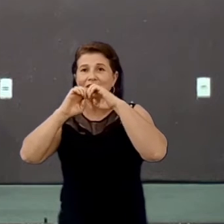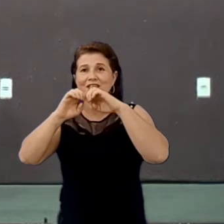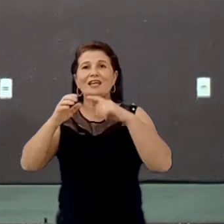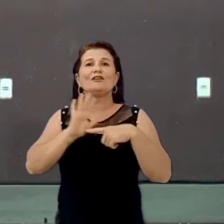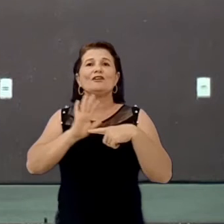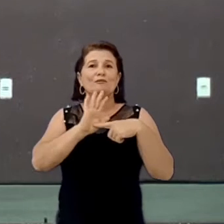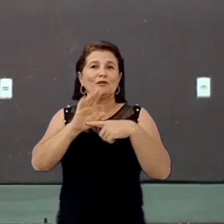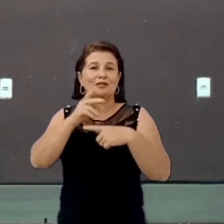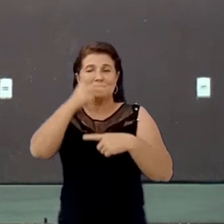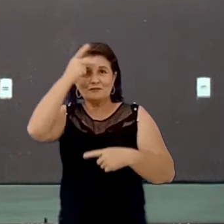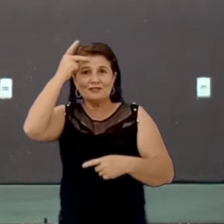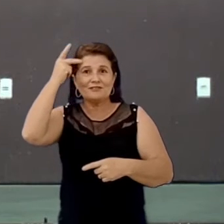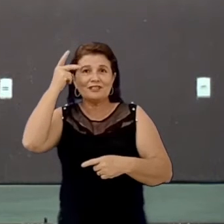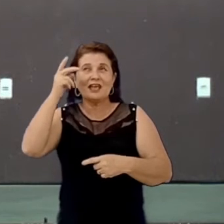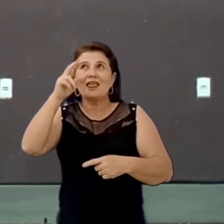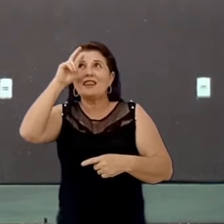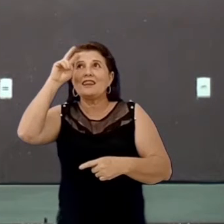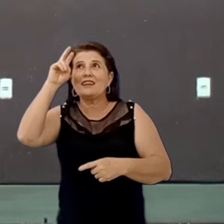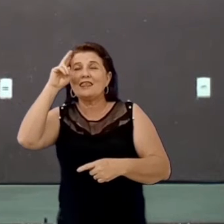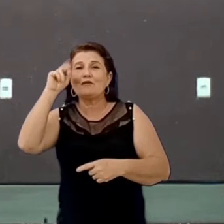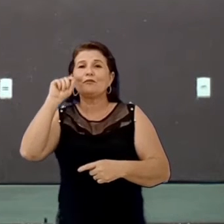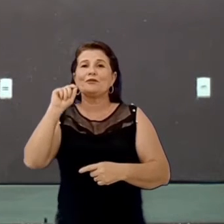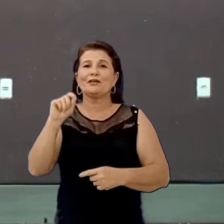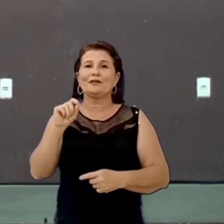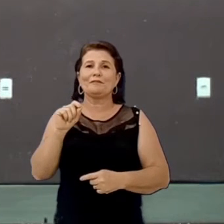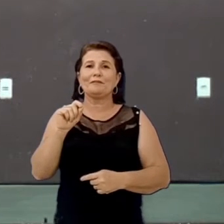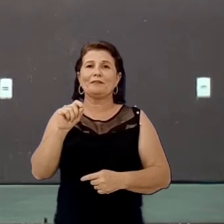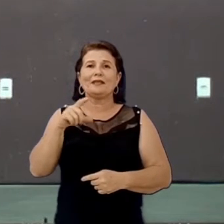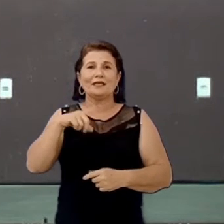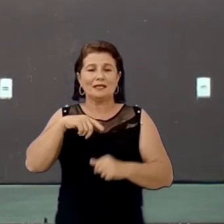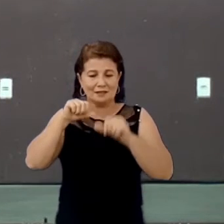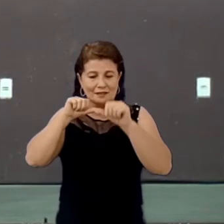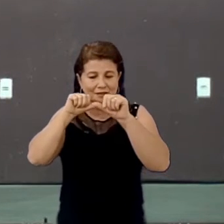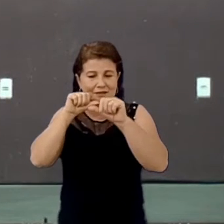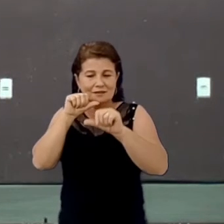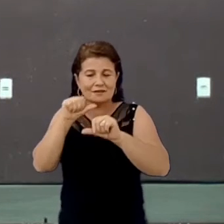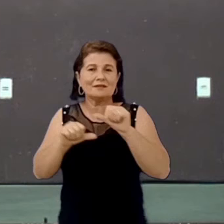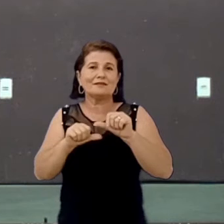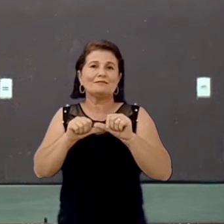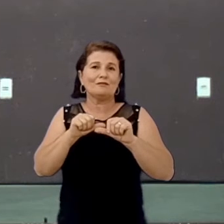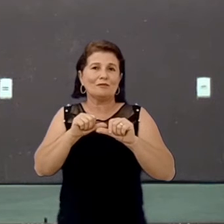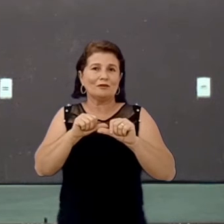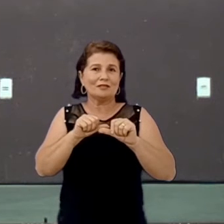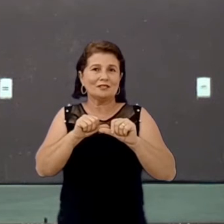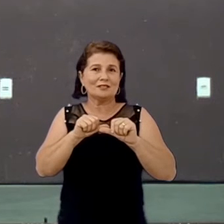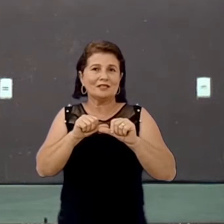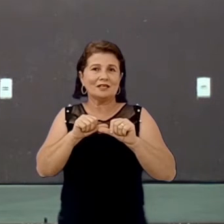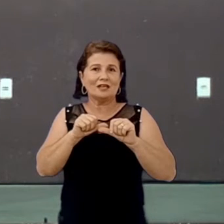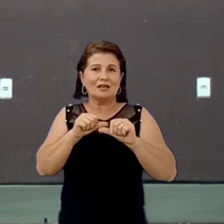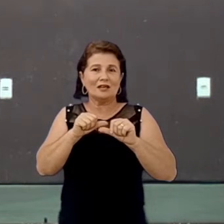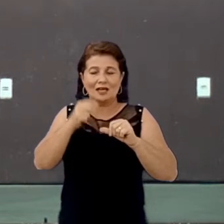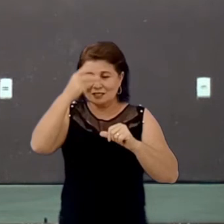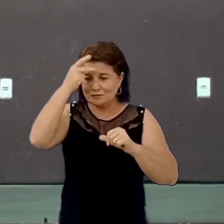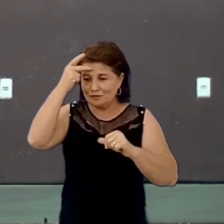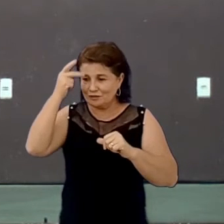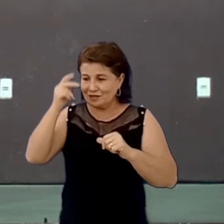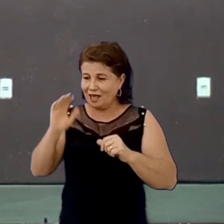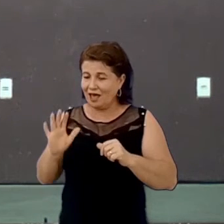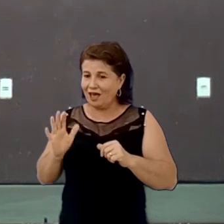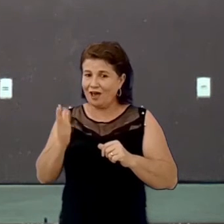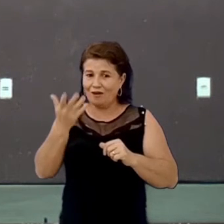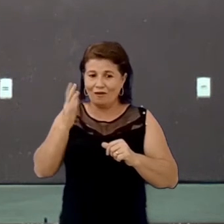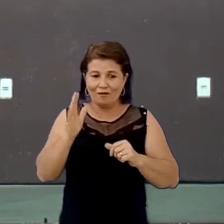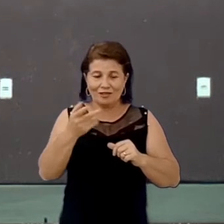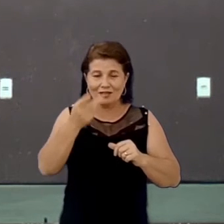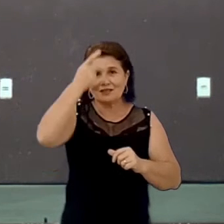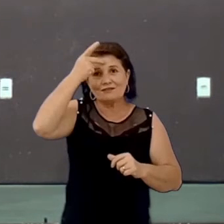agora Paulo lembra a eles que essa transformação, esses frutos estão acontecendo no meio daquele